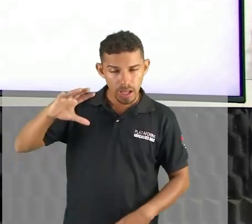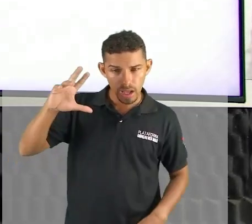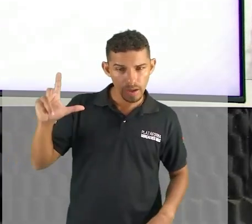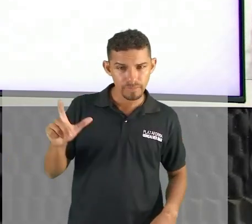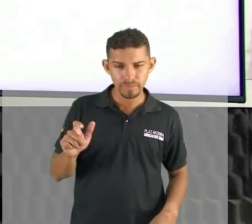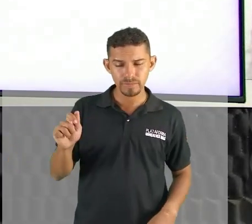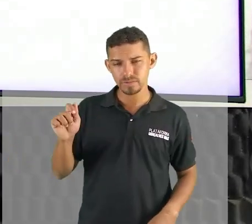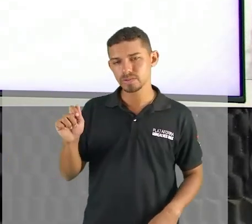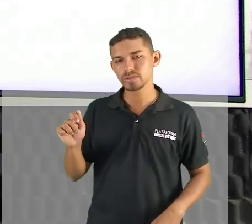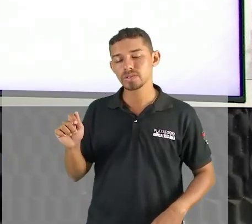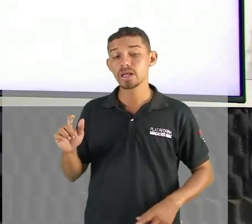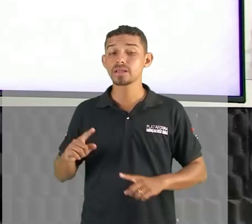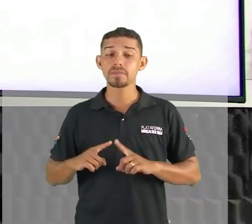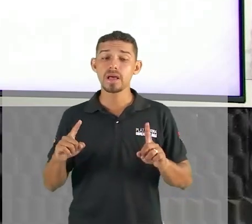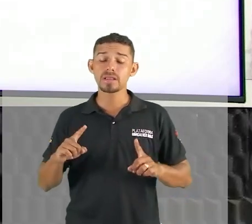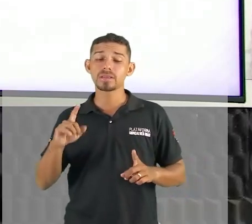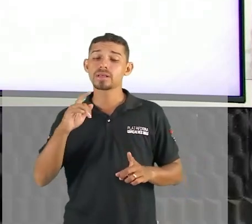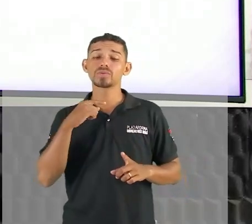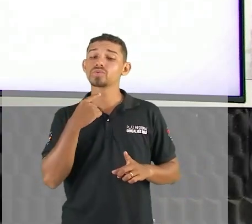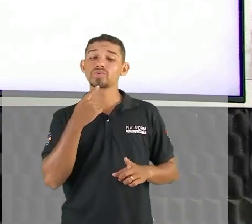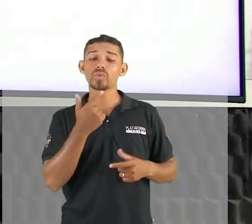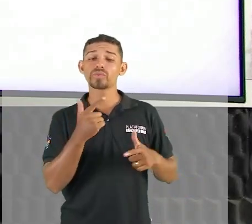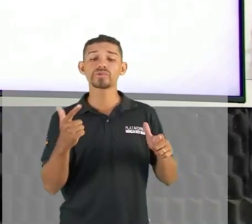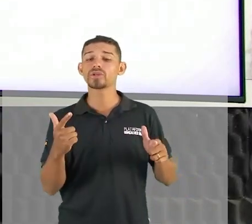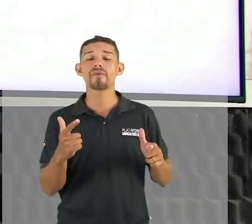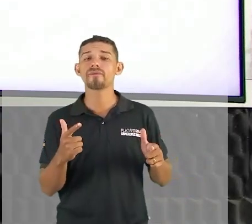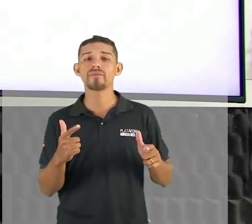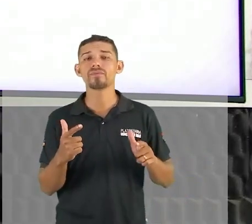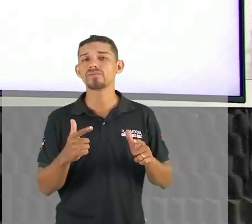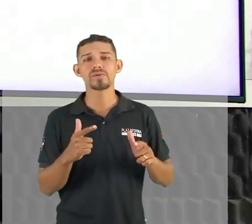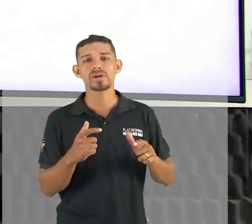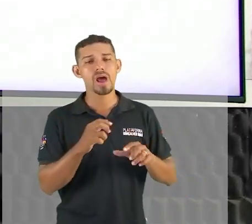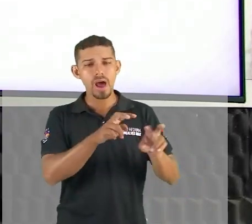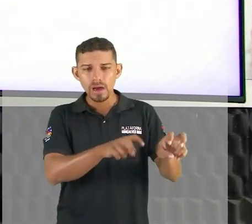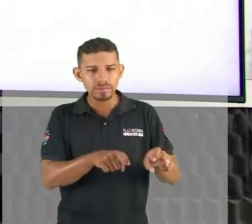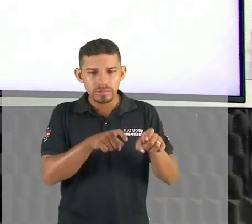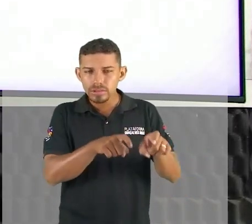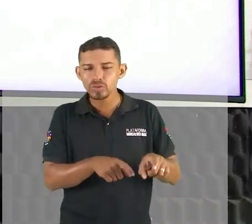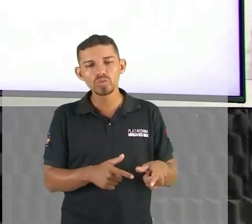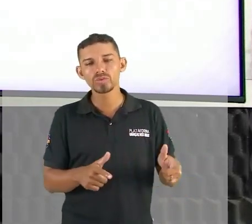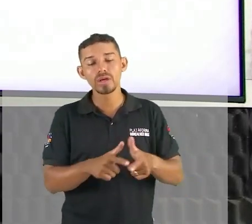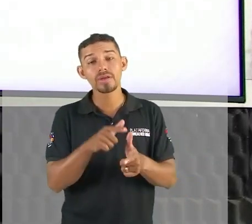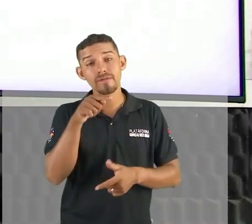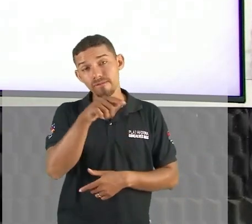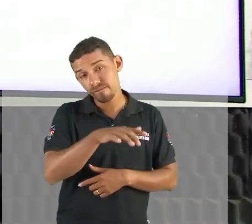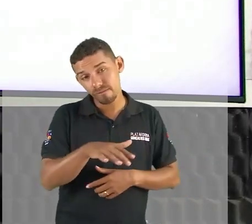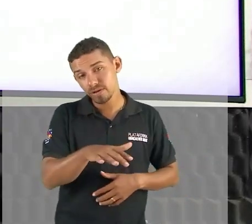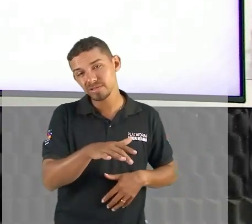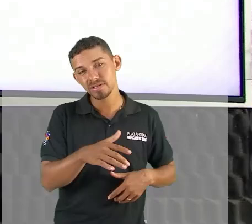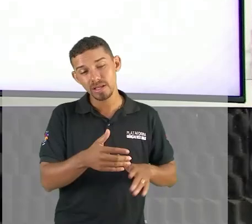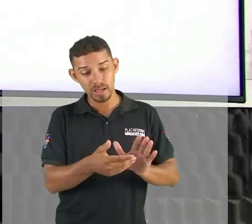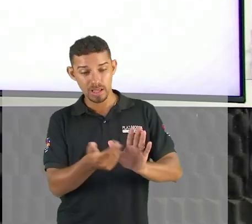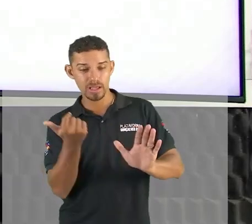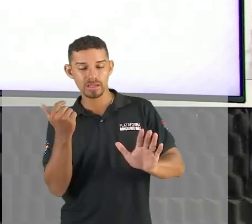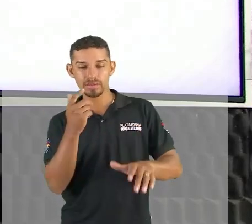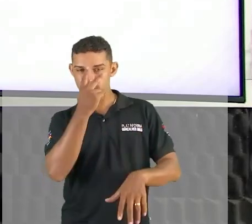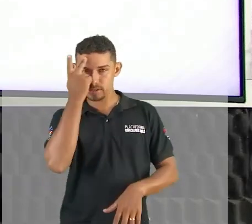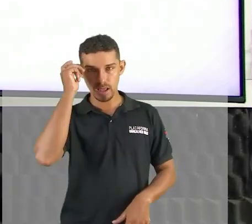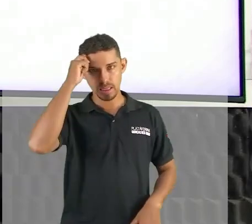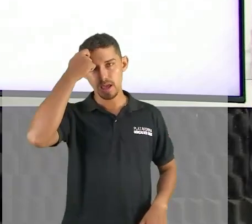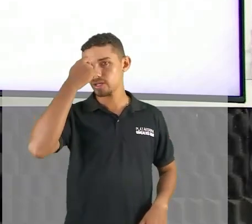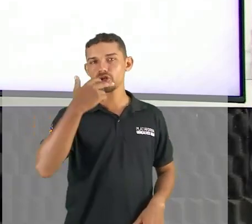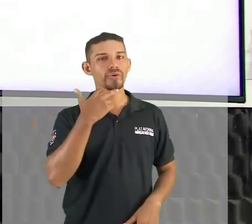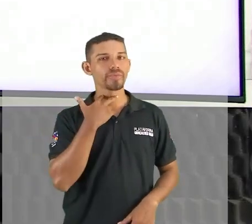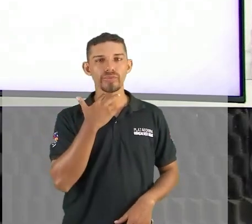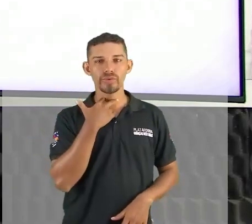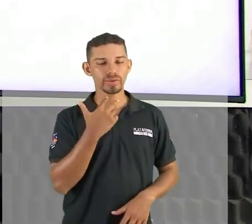Porque as terras, elas não havia reforma agrária. Então, essas terras eram, de fato, né, assim, retiradas desses negros. Então, eles não podiam